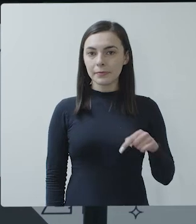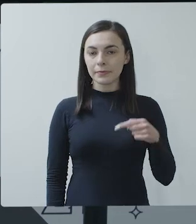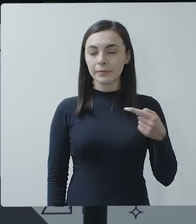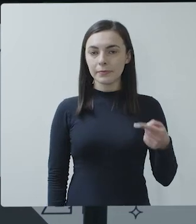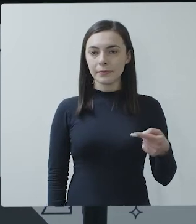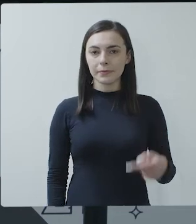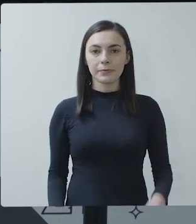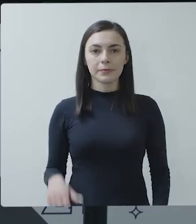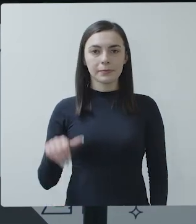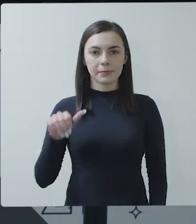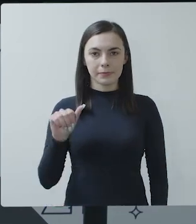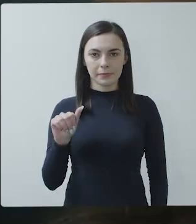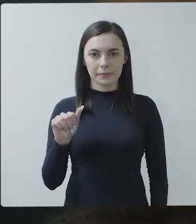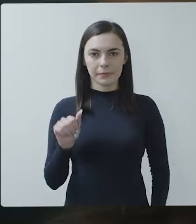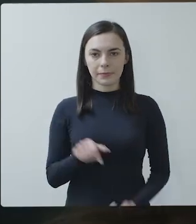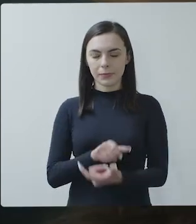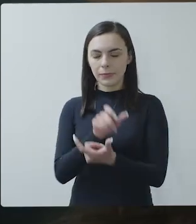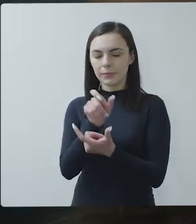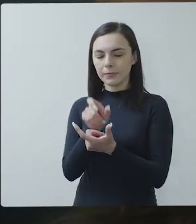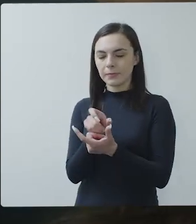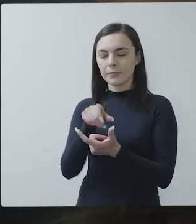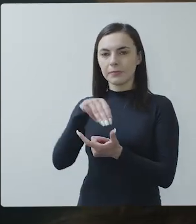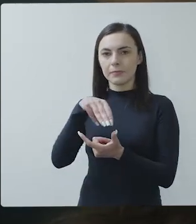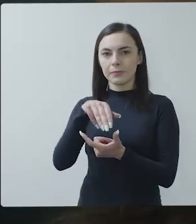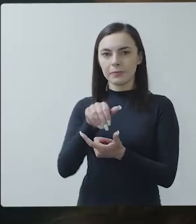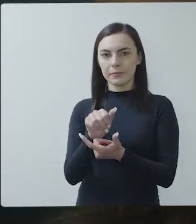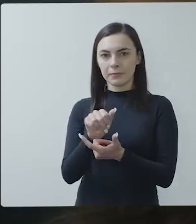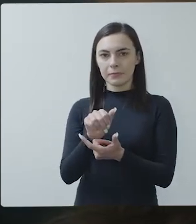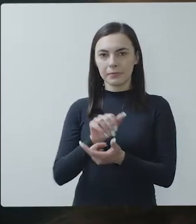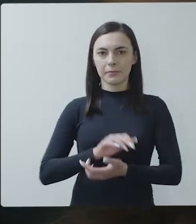a letra A, fica Ma.